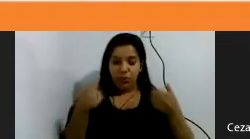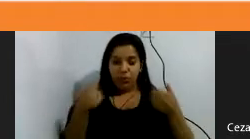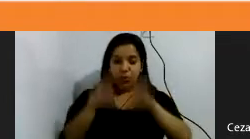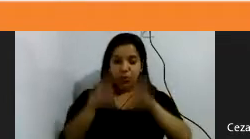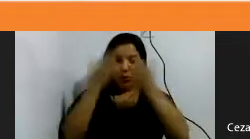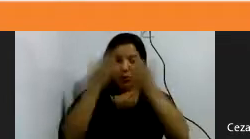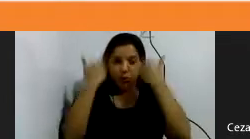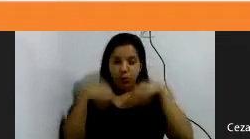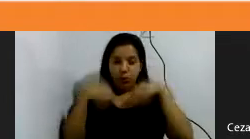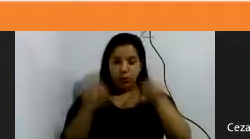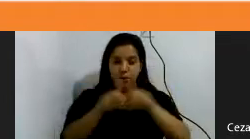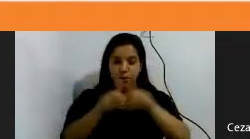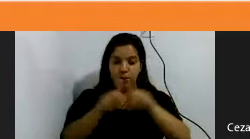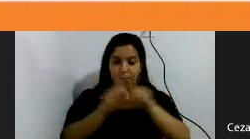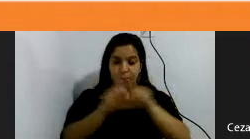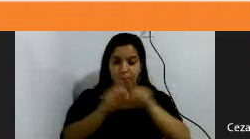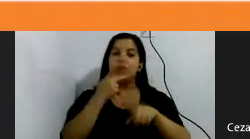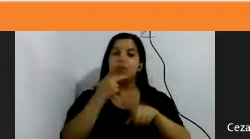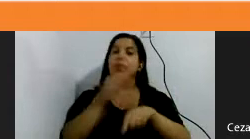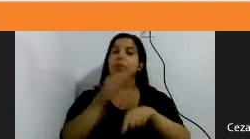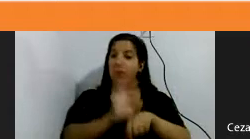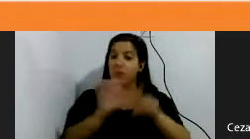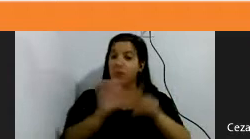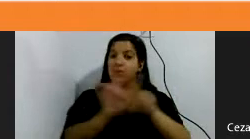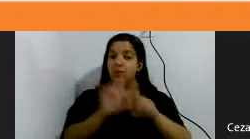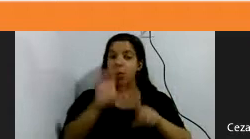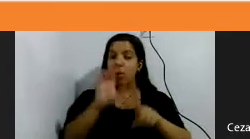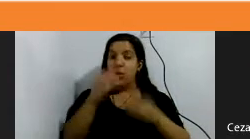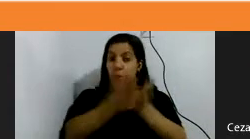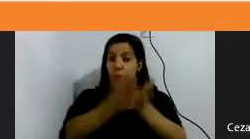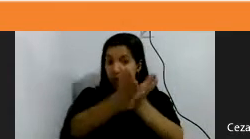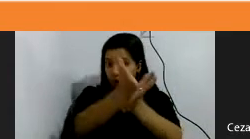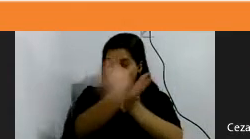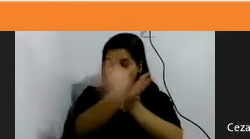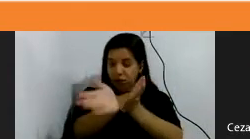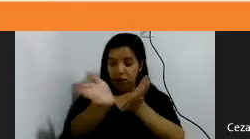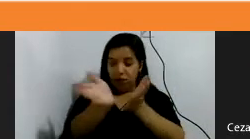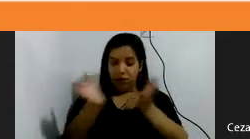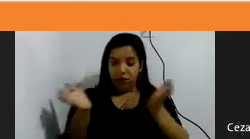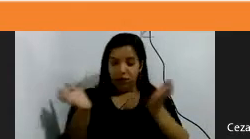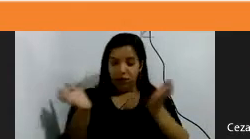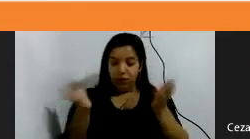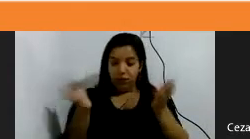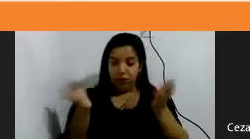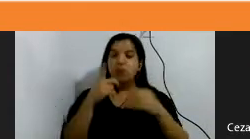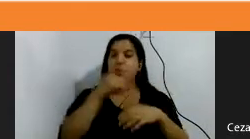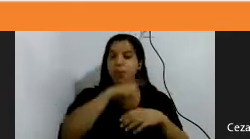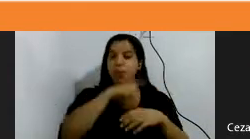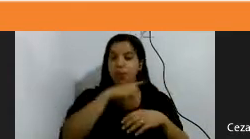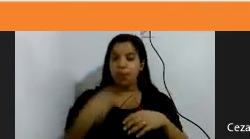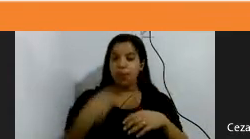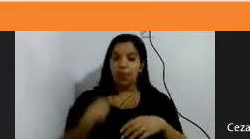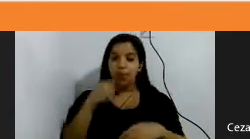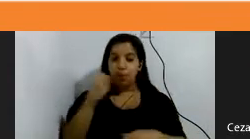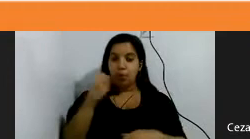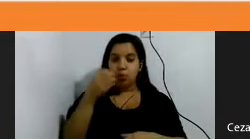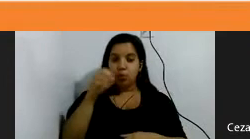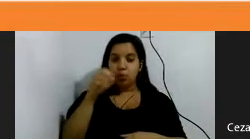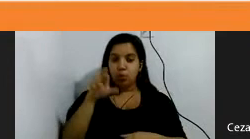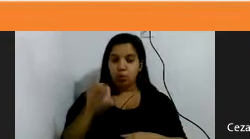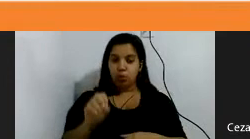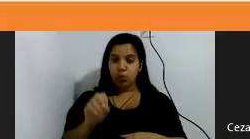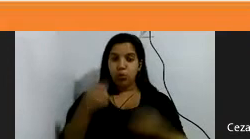essas hemácias. E no CUMBS indireto, a gente tem o soro do paciente, então a gente tem um anticorpo que a